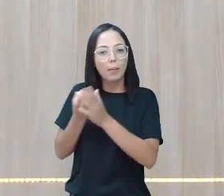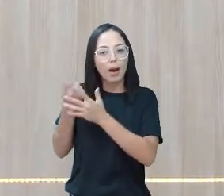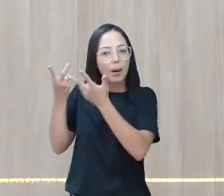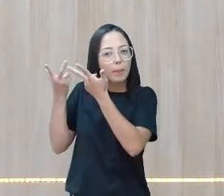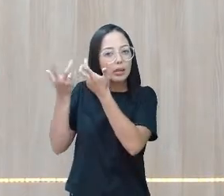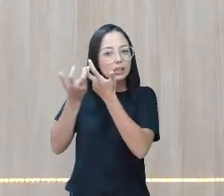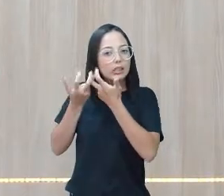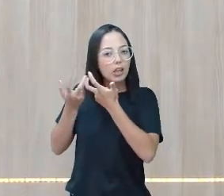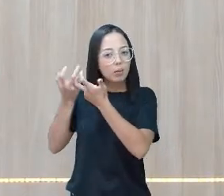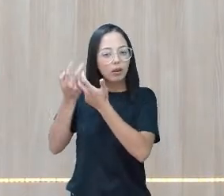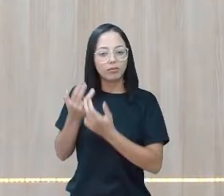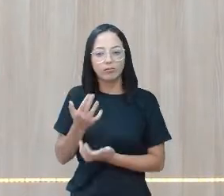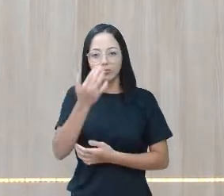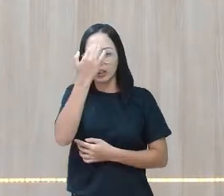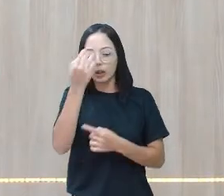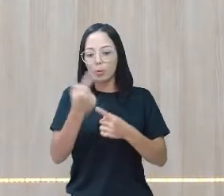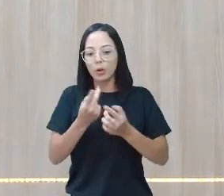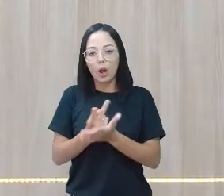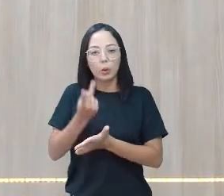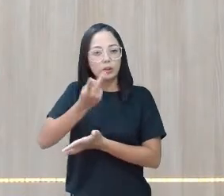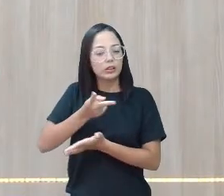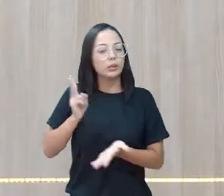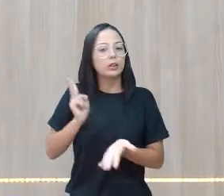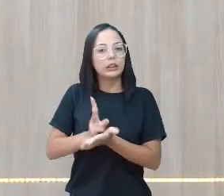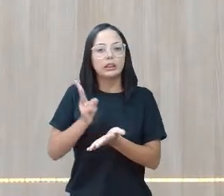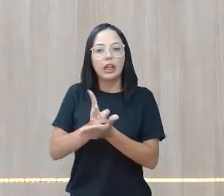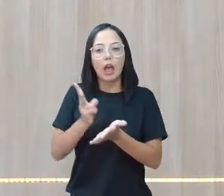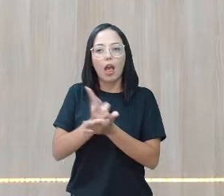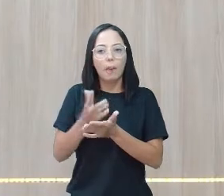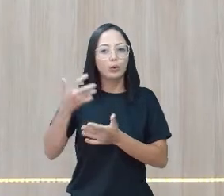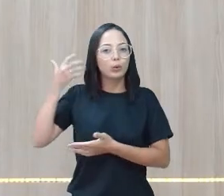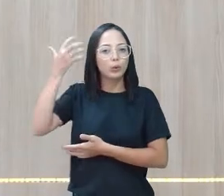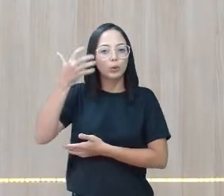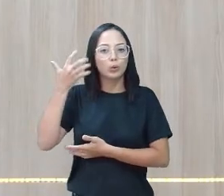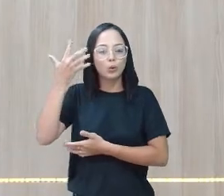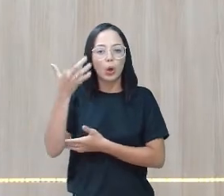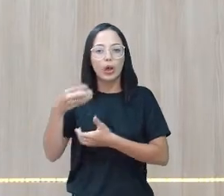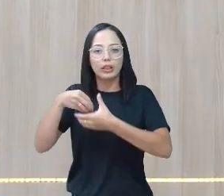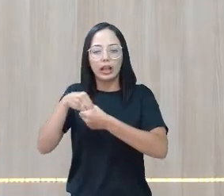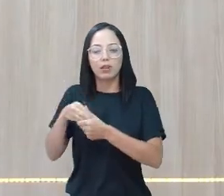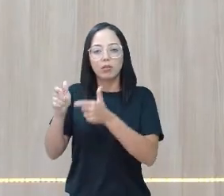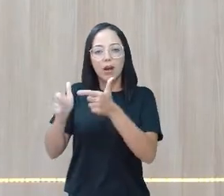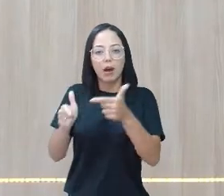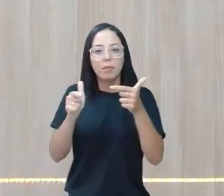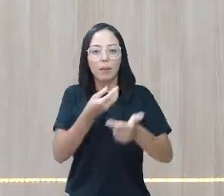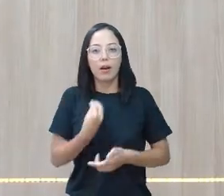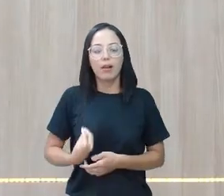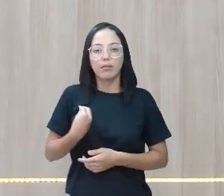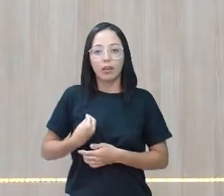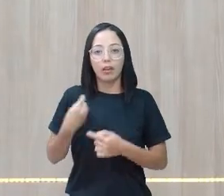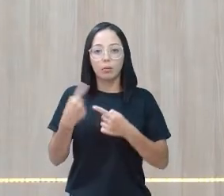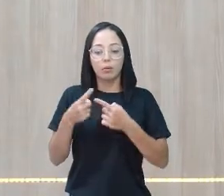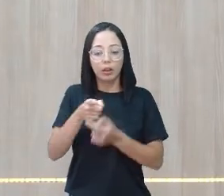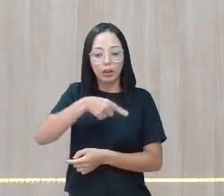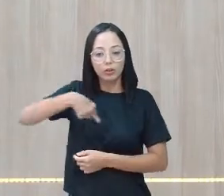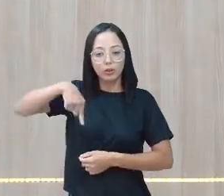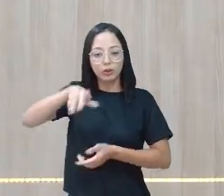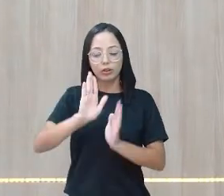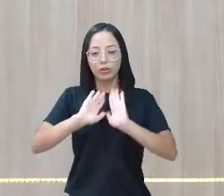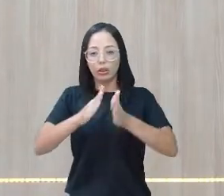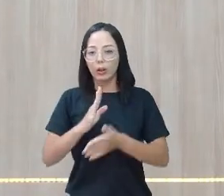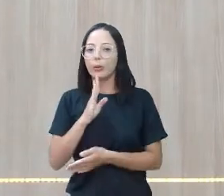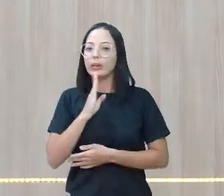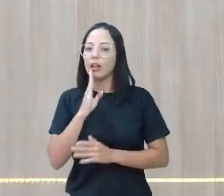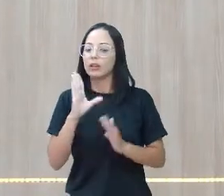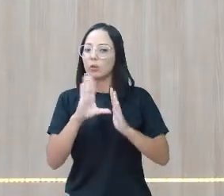no ambiente. Isso é uma coisa que está acontecendo o tempo todo, né? O som está em toda parte, está na nossa vida. Vocês já conhecem esse